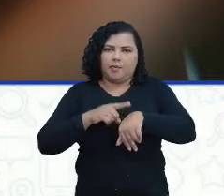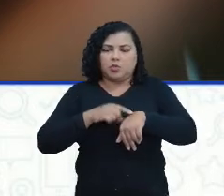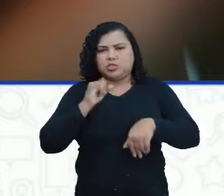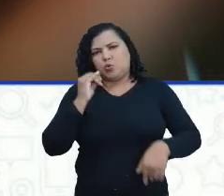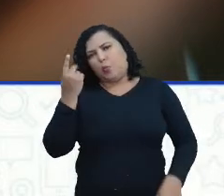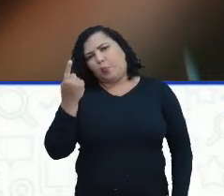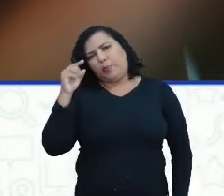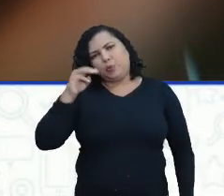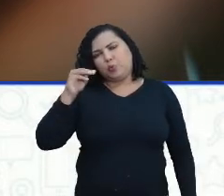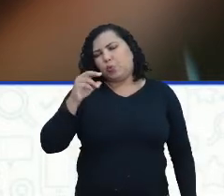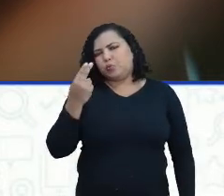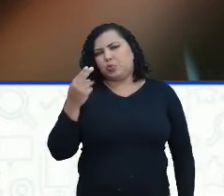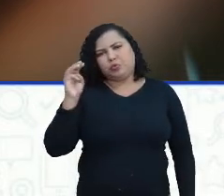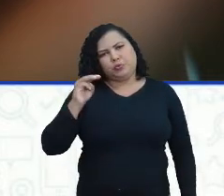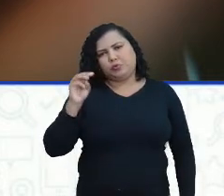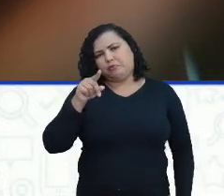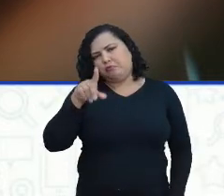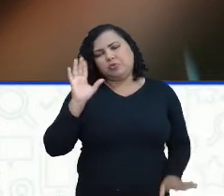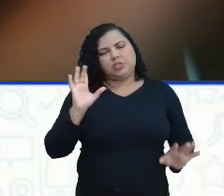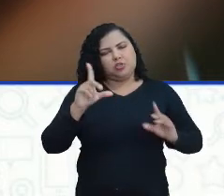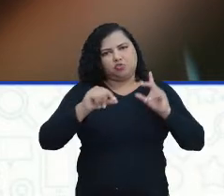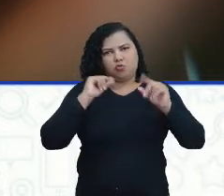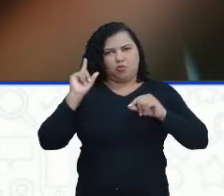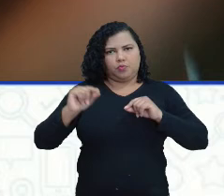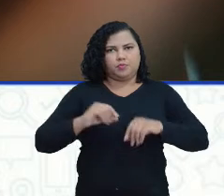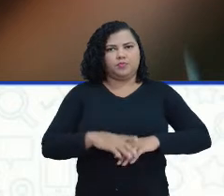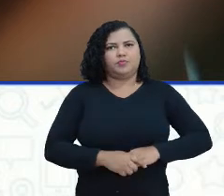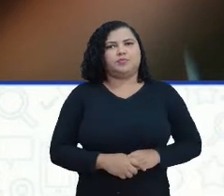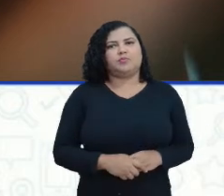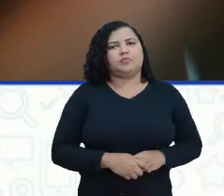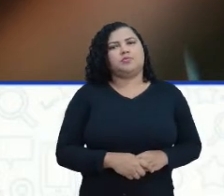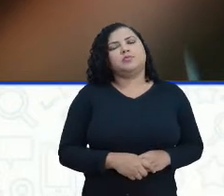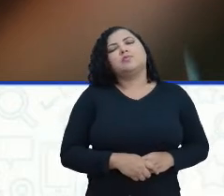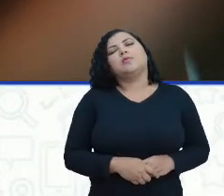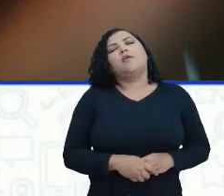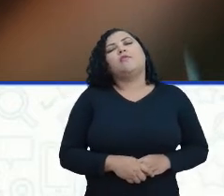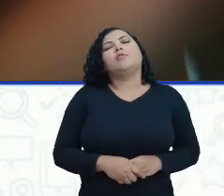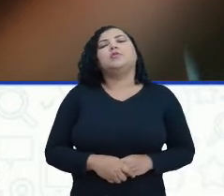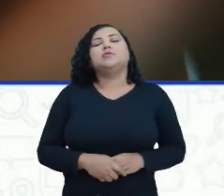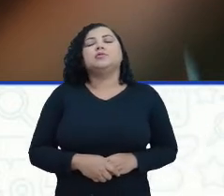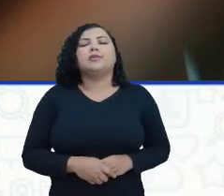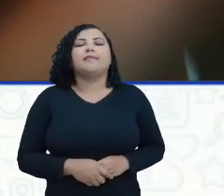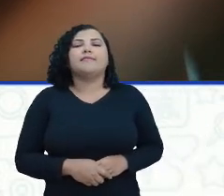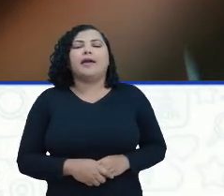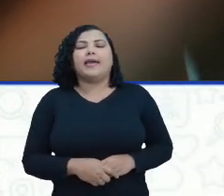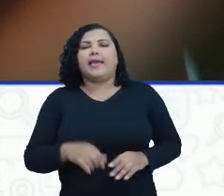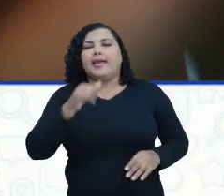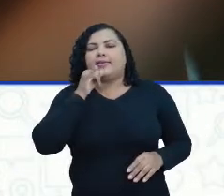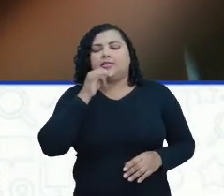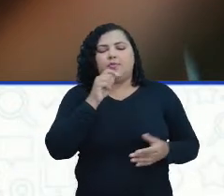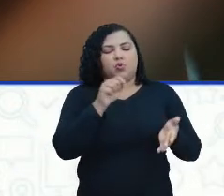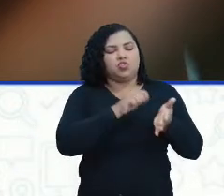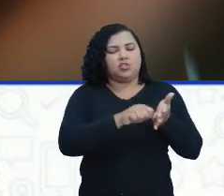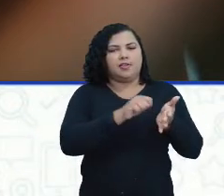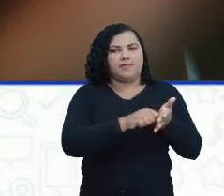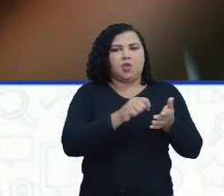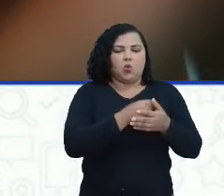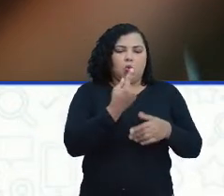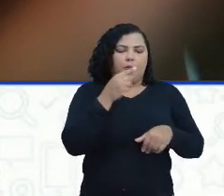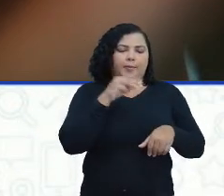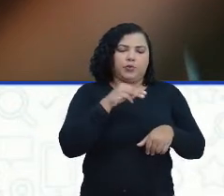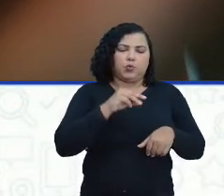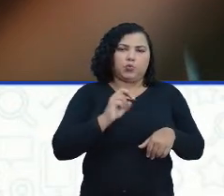1 minuto, 2 minutos, é você que sabe. Então, você vai marcar esse intervalo de tempo, você vai